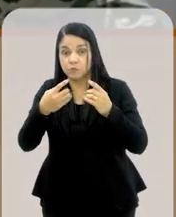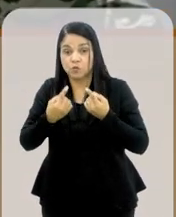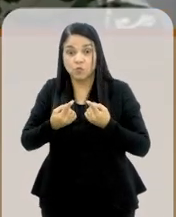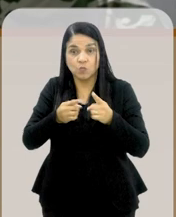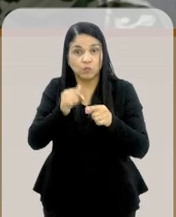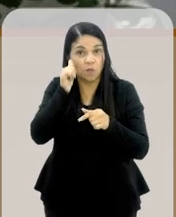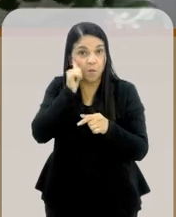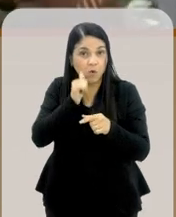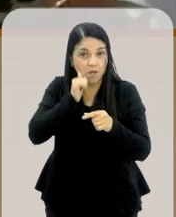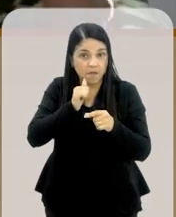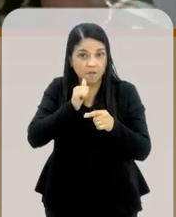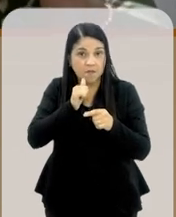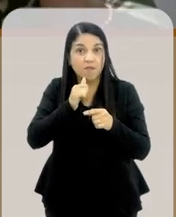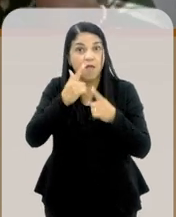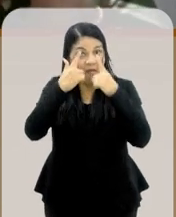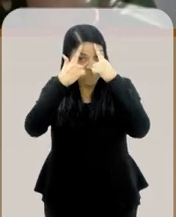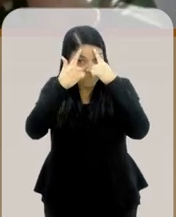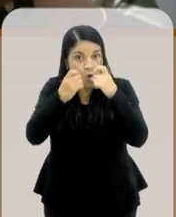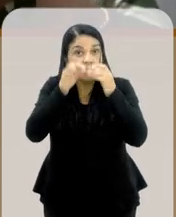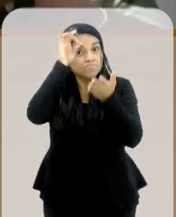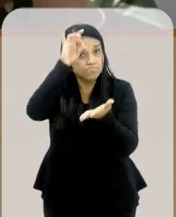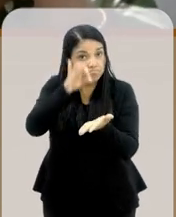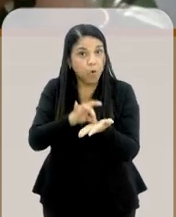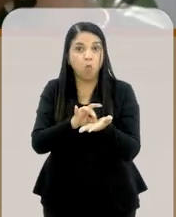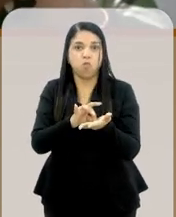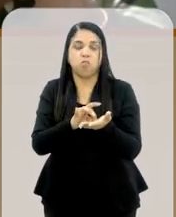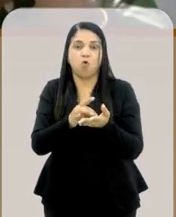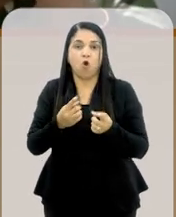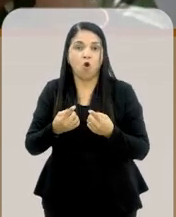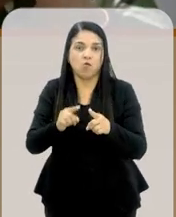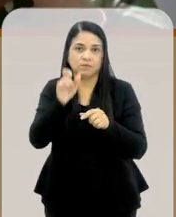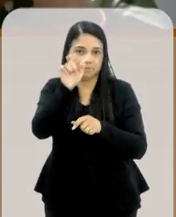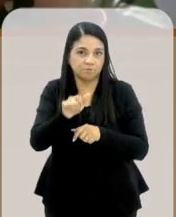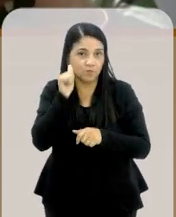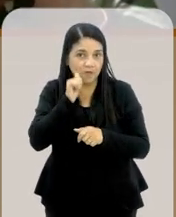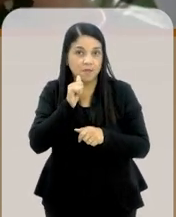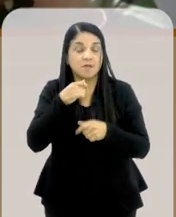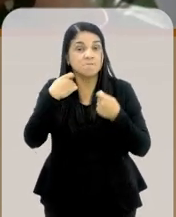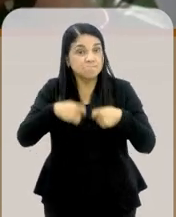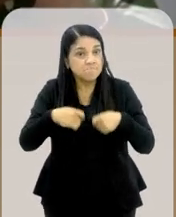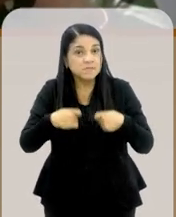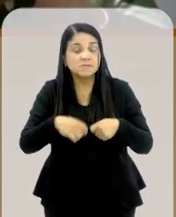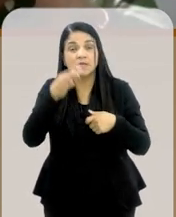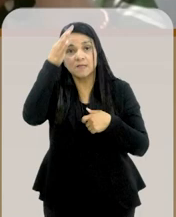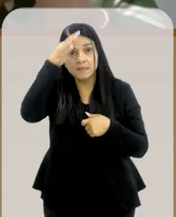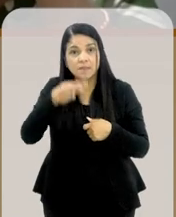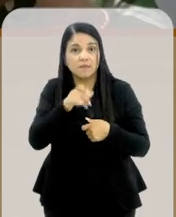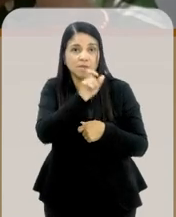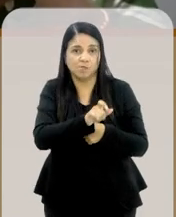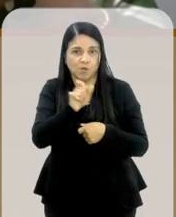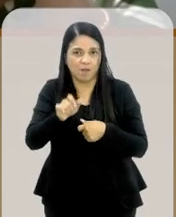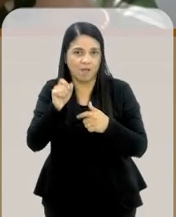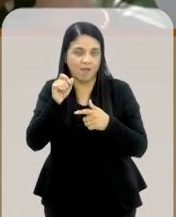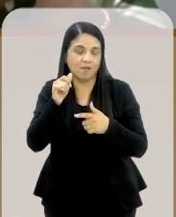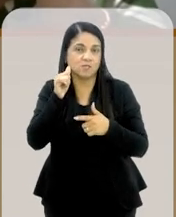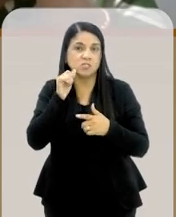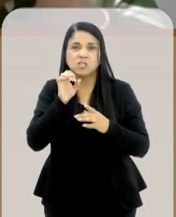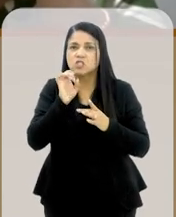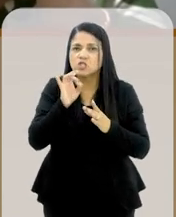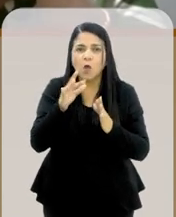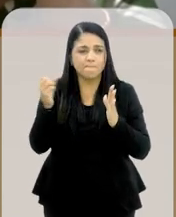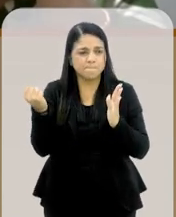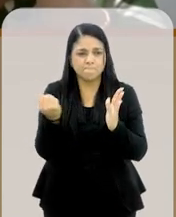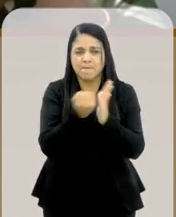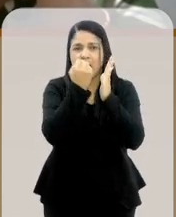da violência contra a mulher são violência contra a mulher. E as mulheres precisam entender isso também, né? Não é só a que deixa a